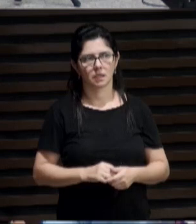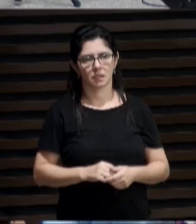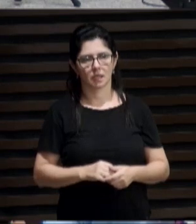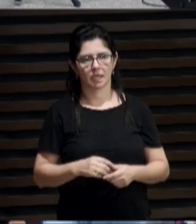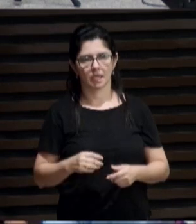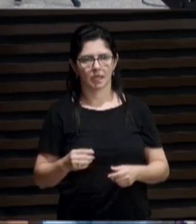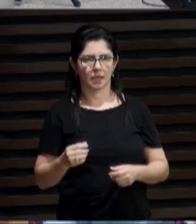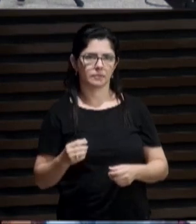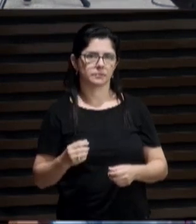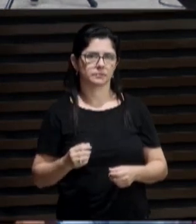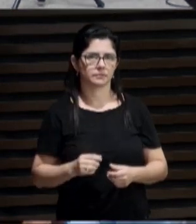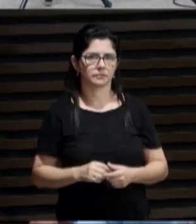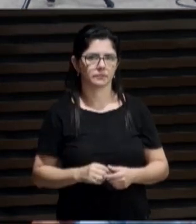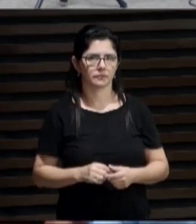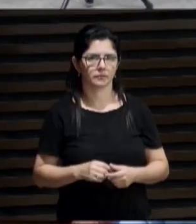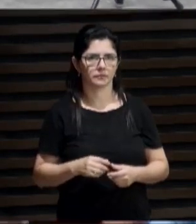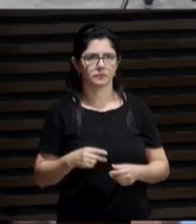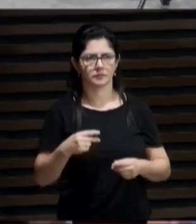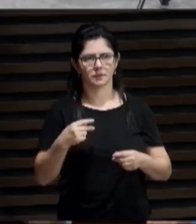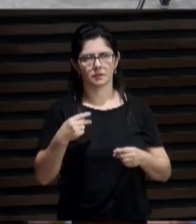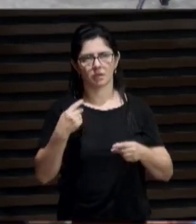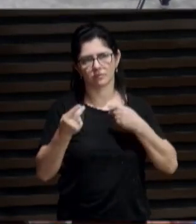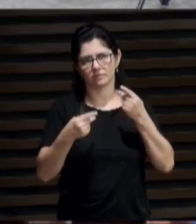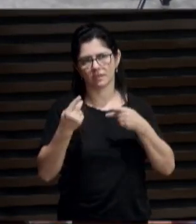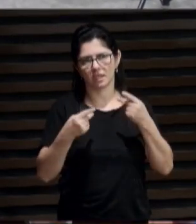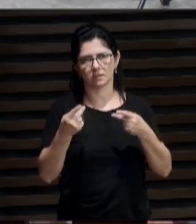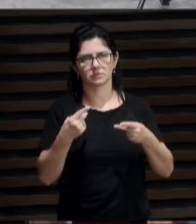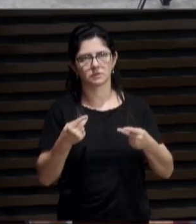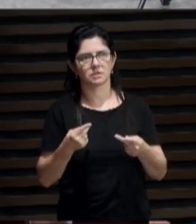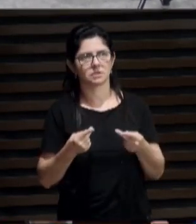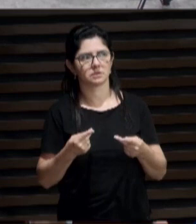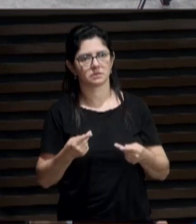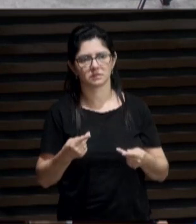astros de pop, de rock, de teatro, enfim.